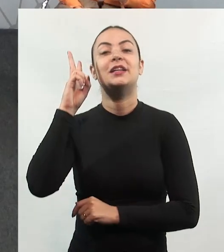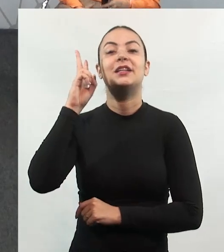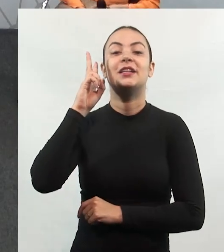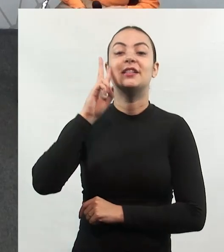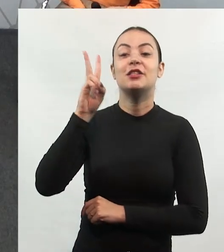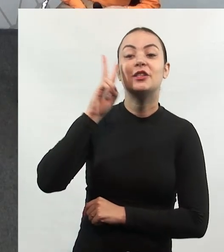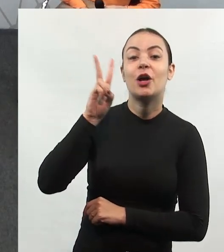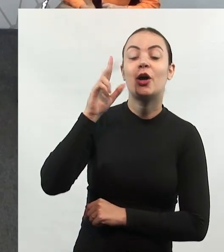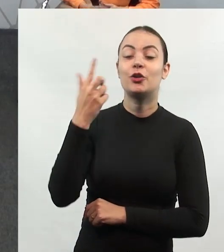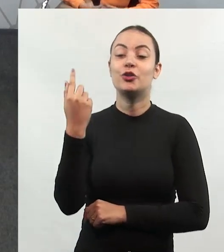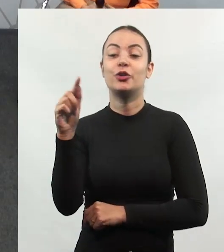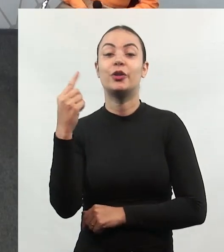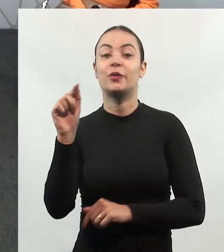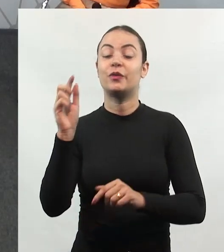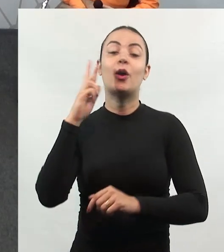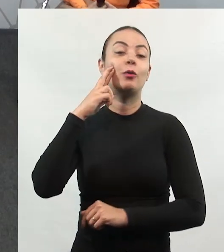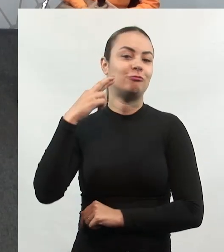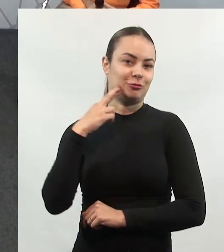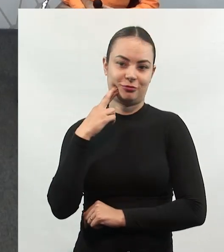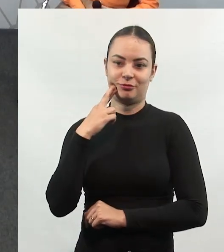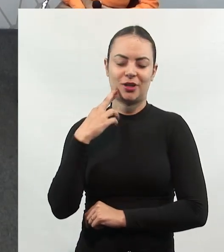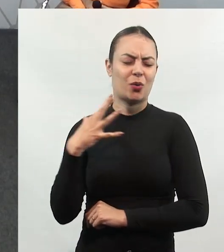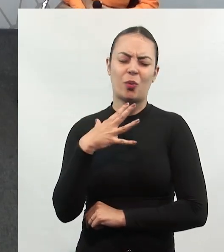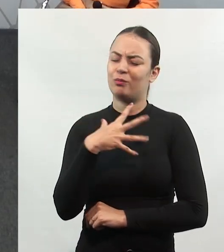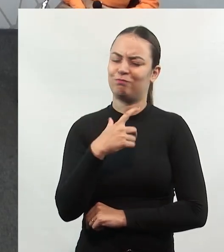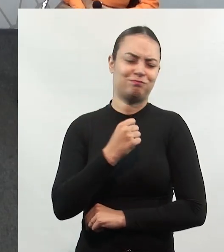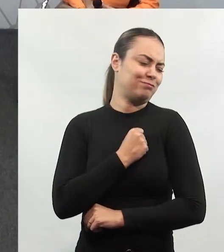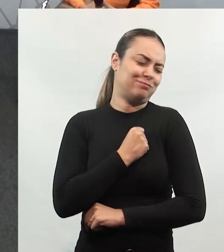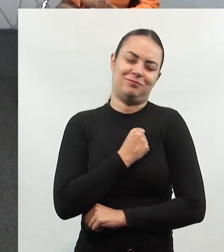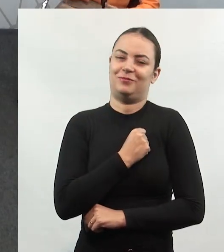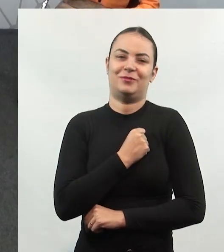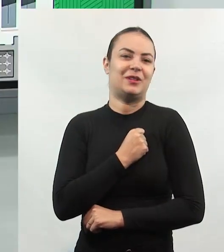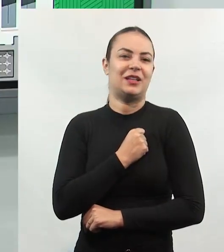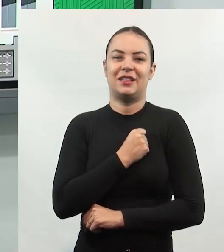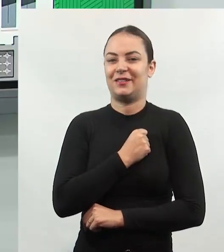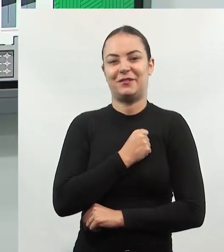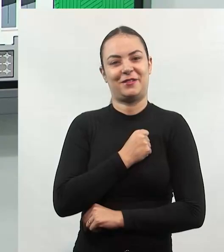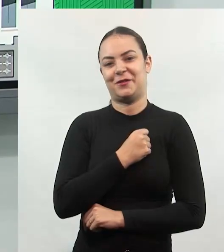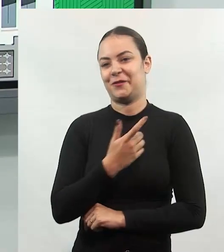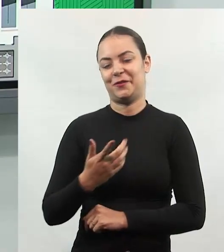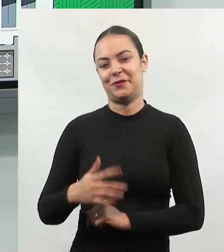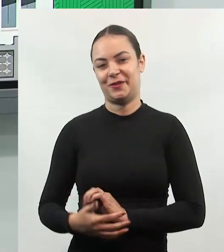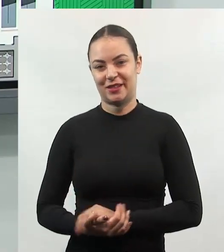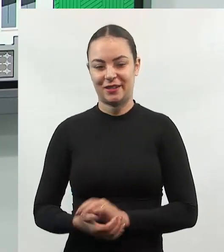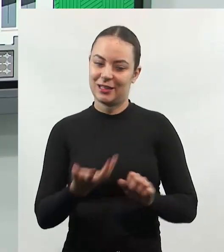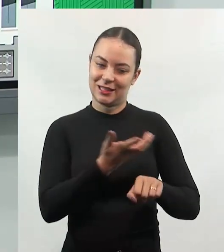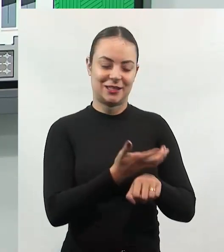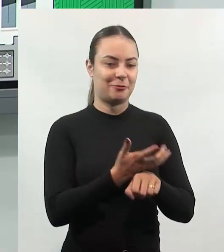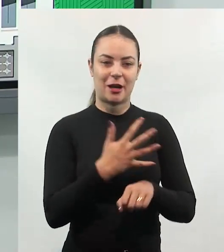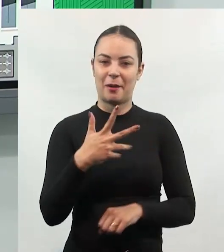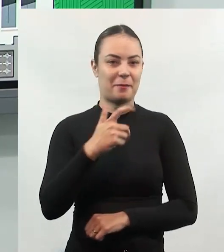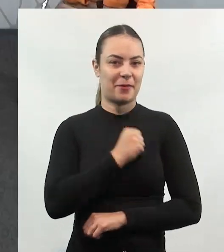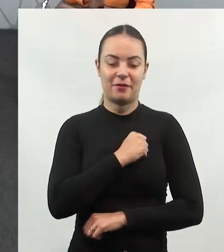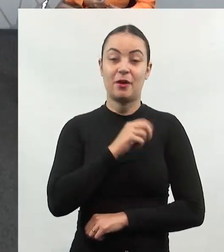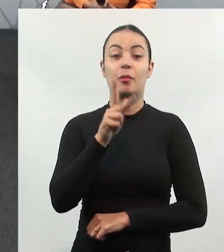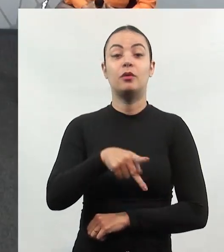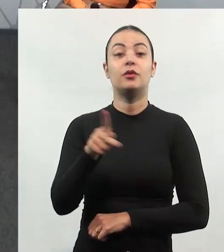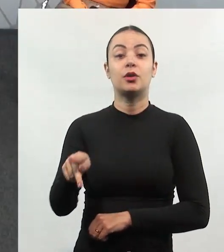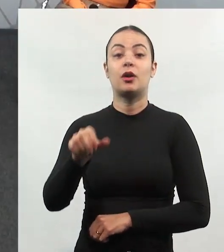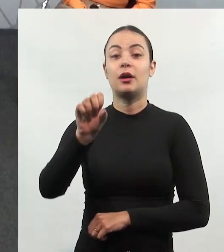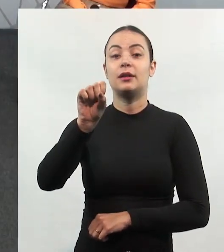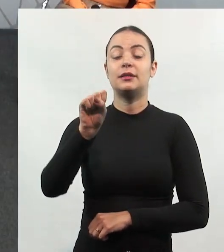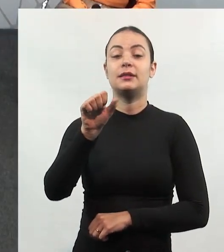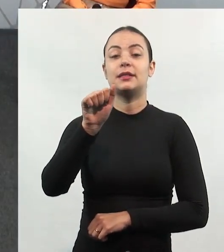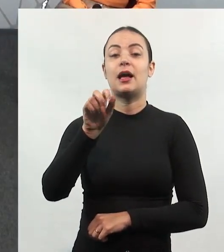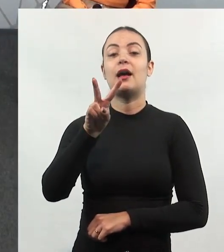esqueci aquelas aulas, eram maravilhosas. Eu me lembro do sapato das pessoas, como eu lembrei do seu. O professor Sávio tinha um tênis Tiger. Agora